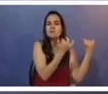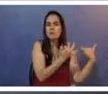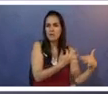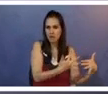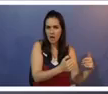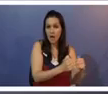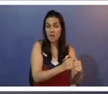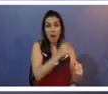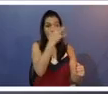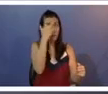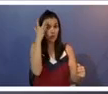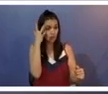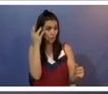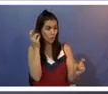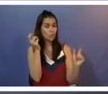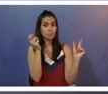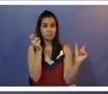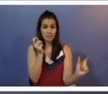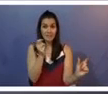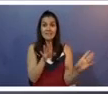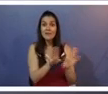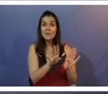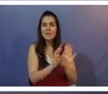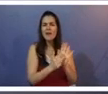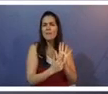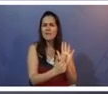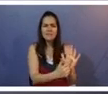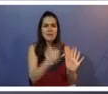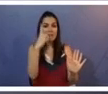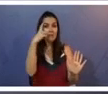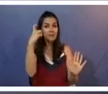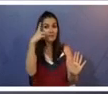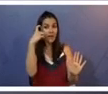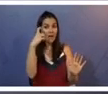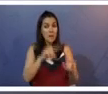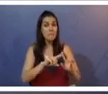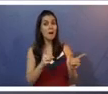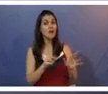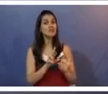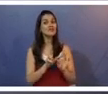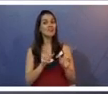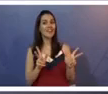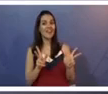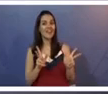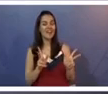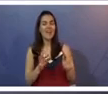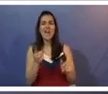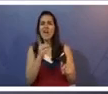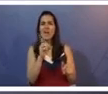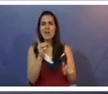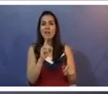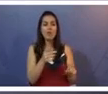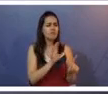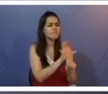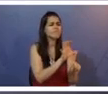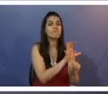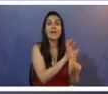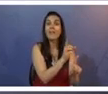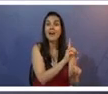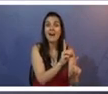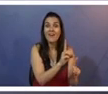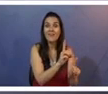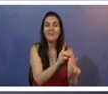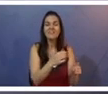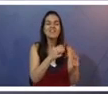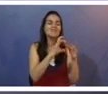que o enunciador também apresenta ideias, mas tem um diferencial. Ele não se preocupa de convencer o leitor ou